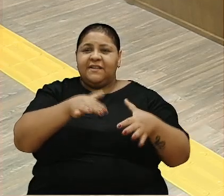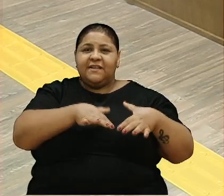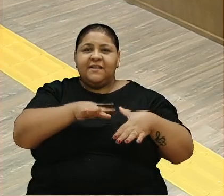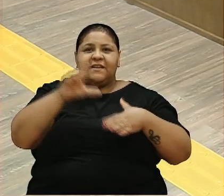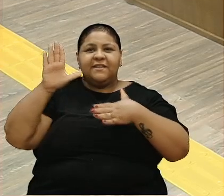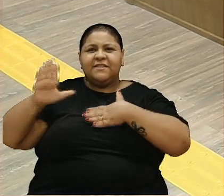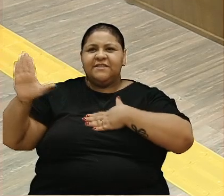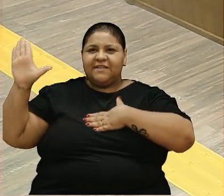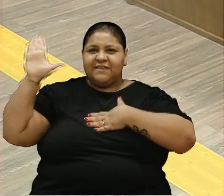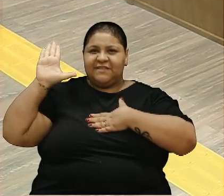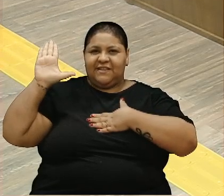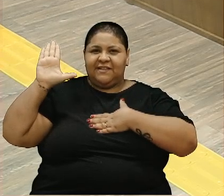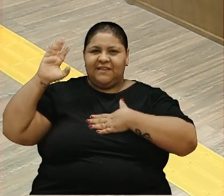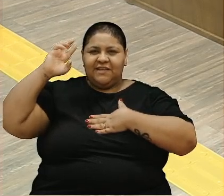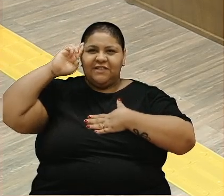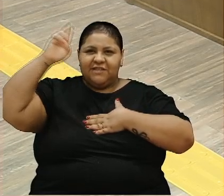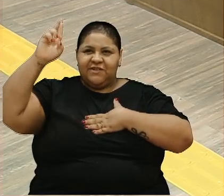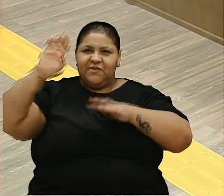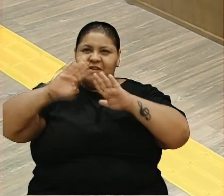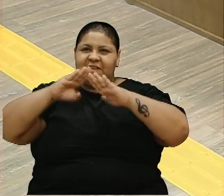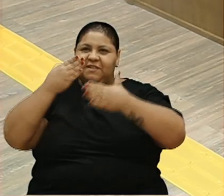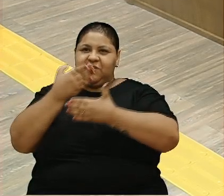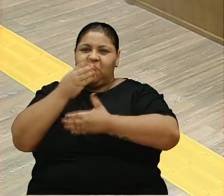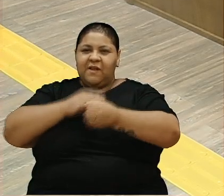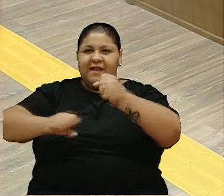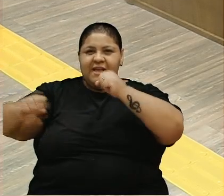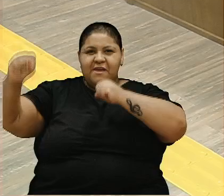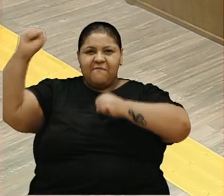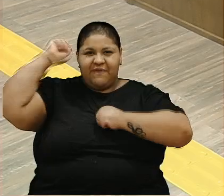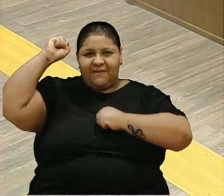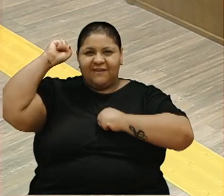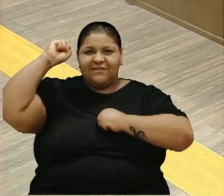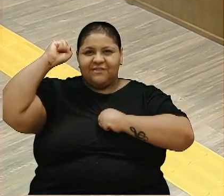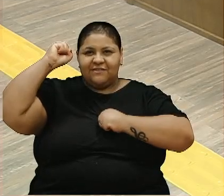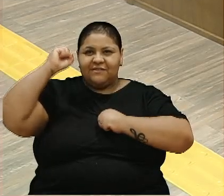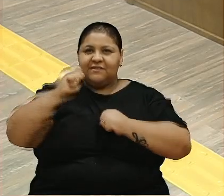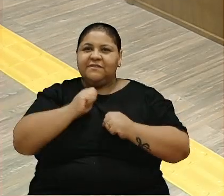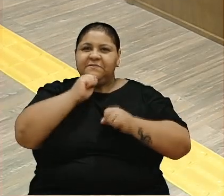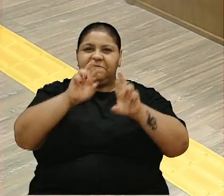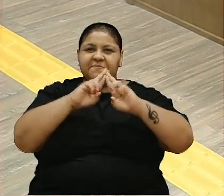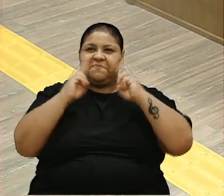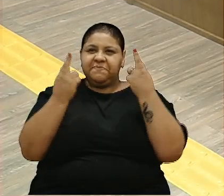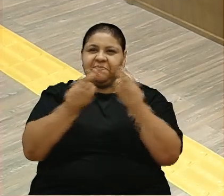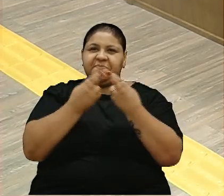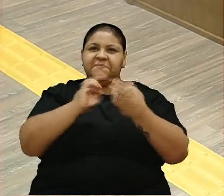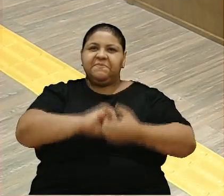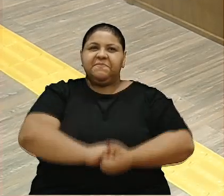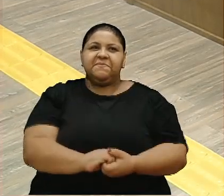2001 a 2004, né, Marta? Obrigado pela tua visita. Suspendemos a sessão.